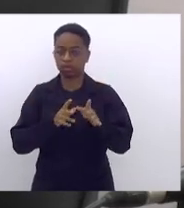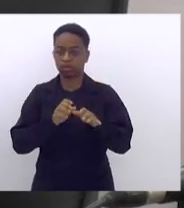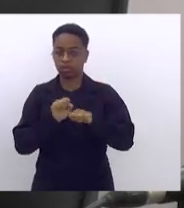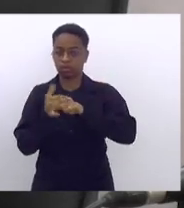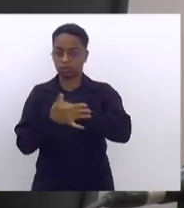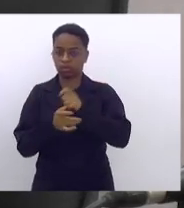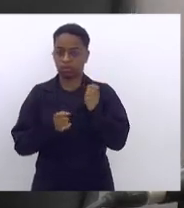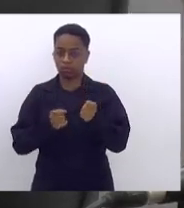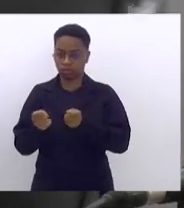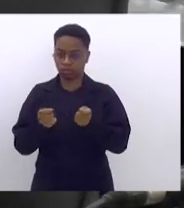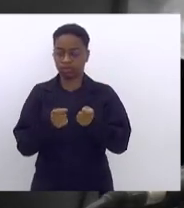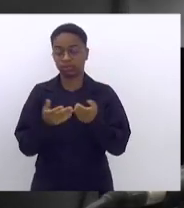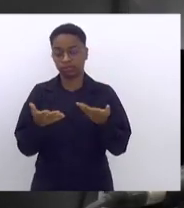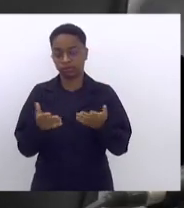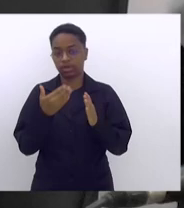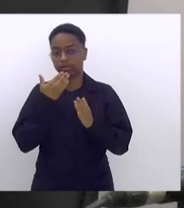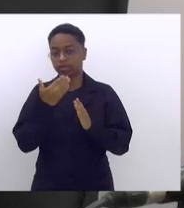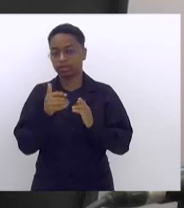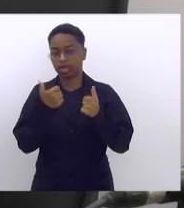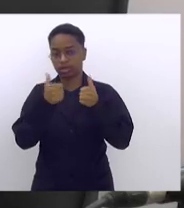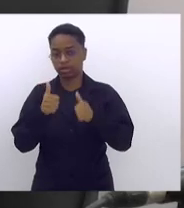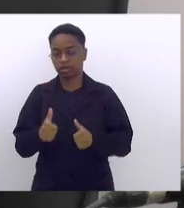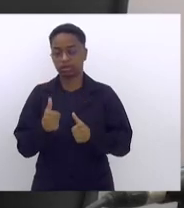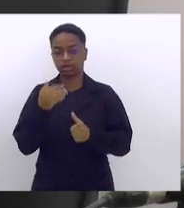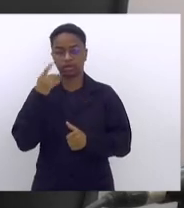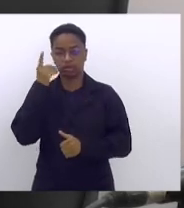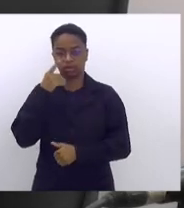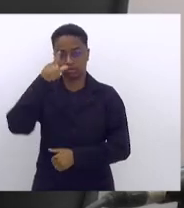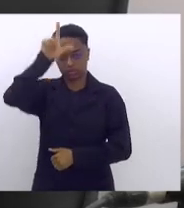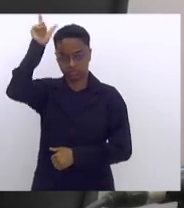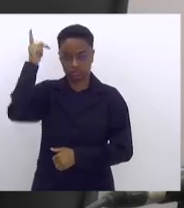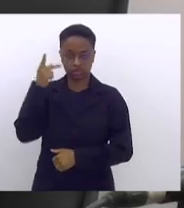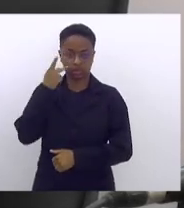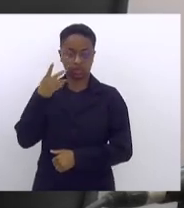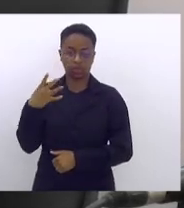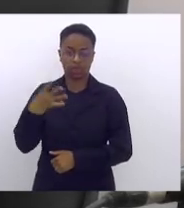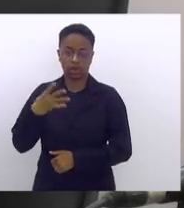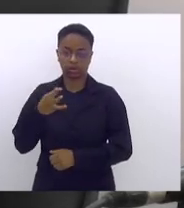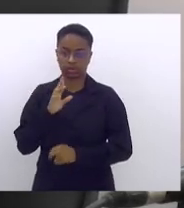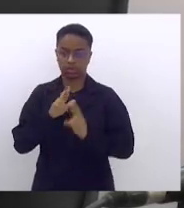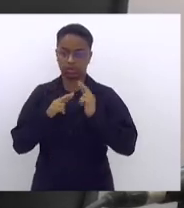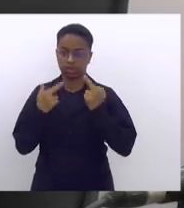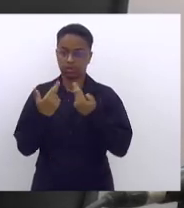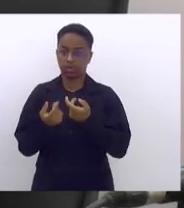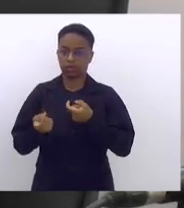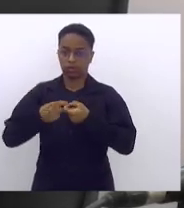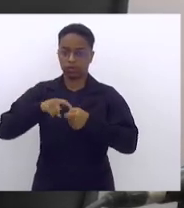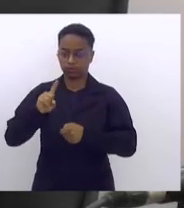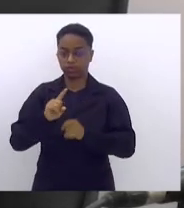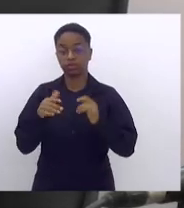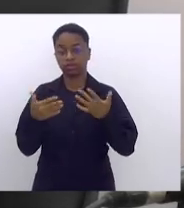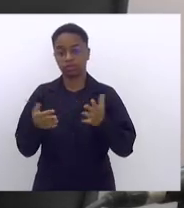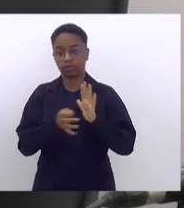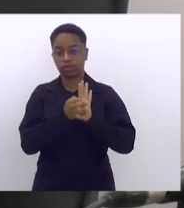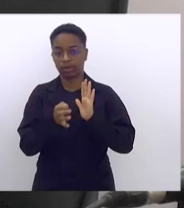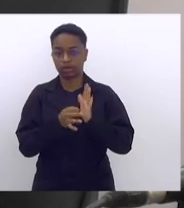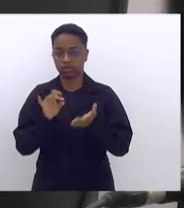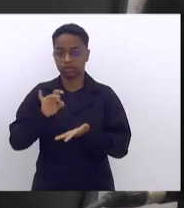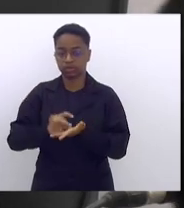coronavírus. O pedido de vista foi do deputado Luiz Paulo na 4ª reunião extraordinária, sem retorno. O parecer original é